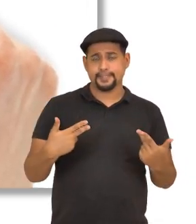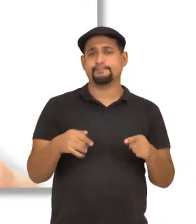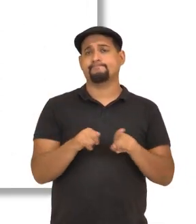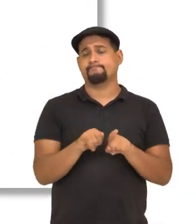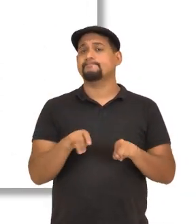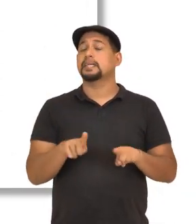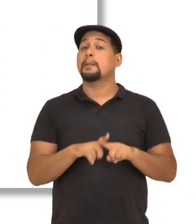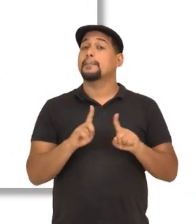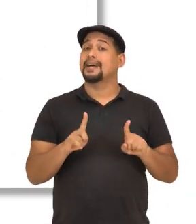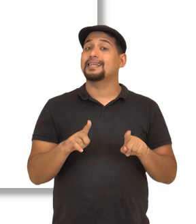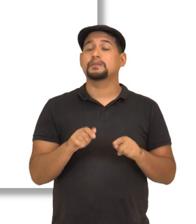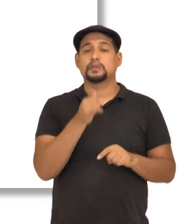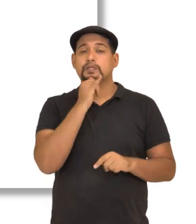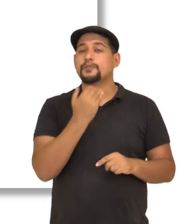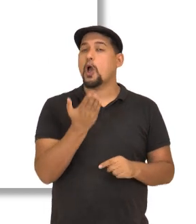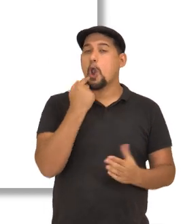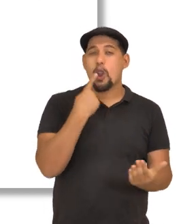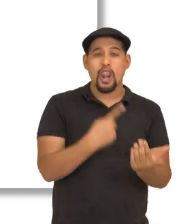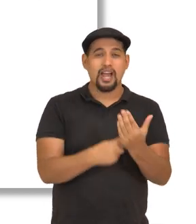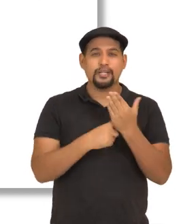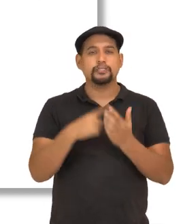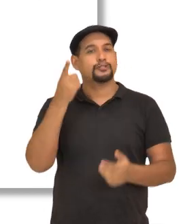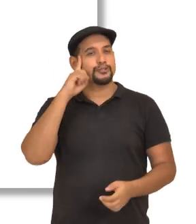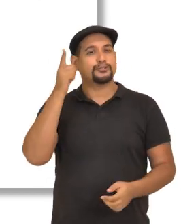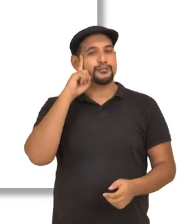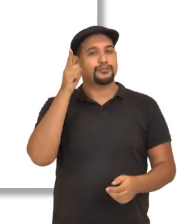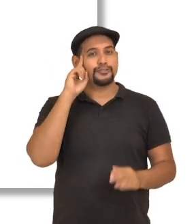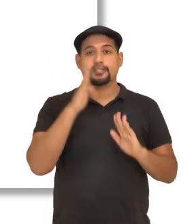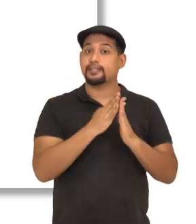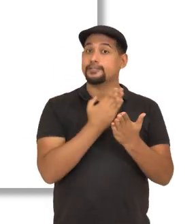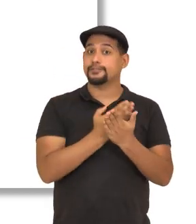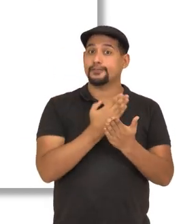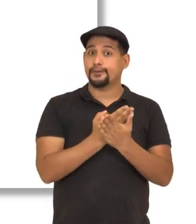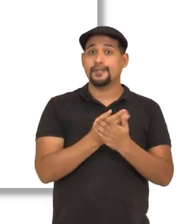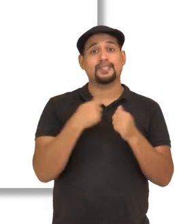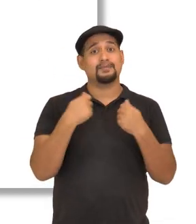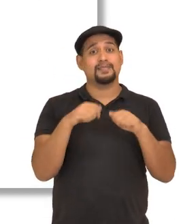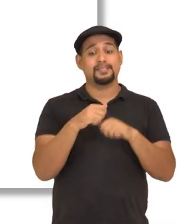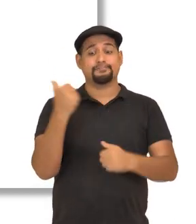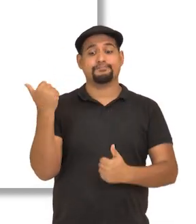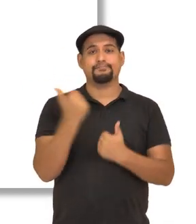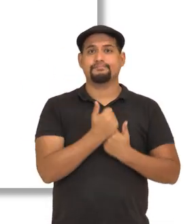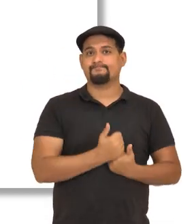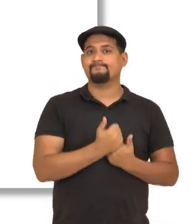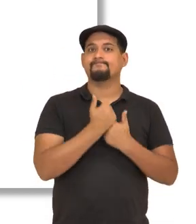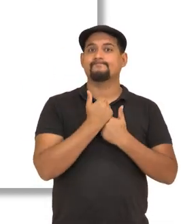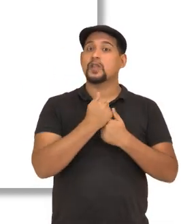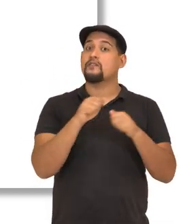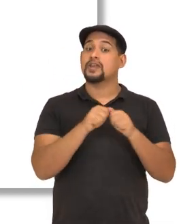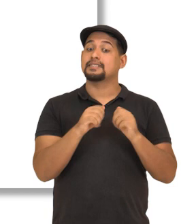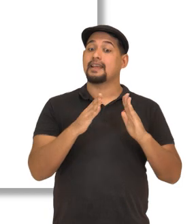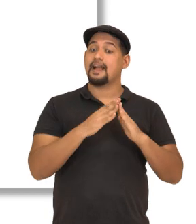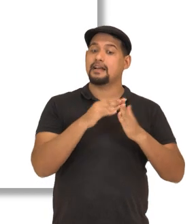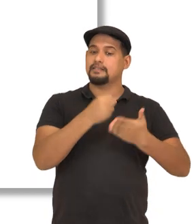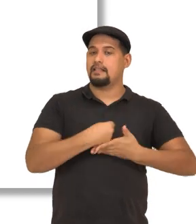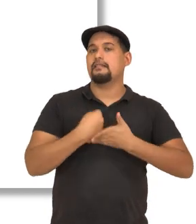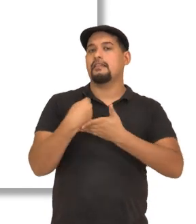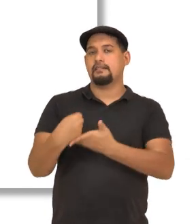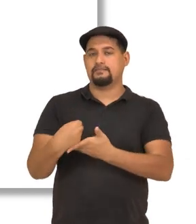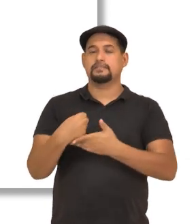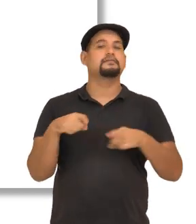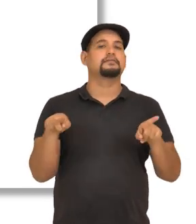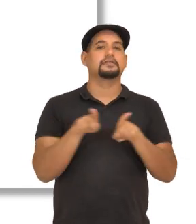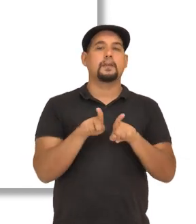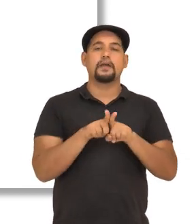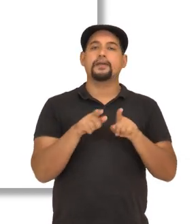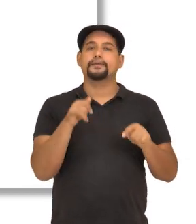metade. Então, o lanche que comprava todos os dias na escola terá que ser substituído pelo lanche preparado em casa. Também,